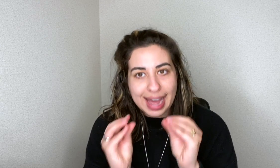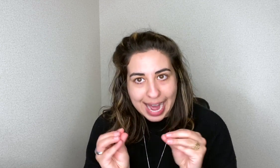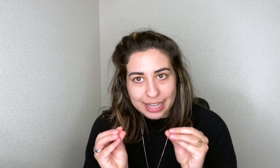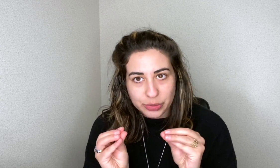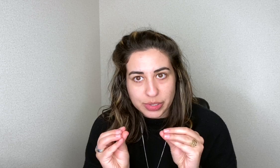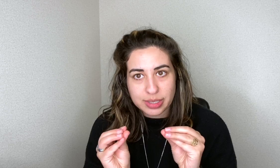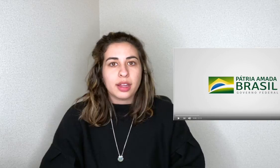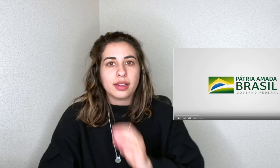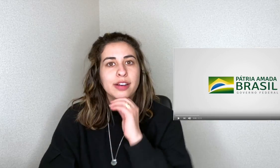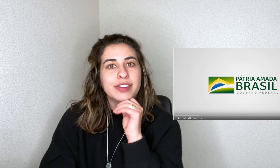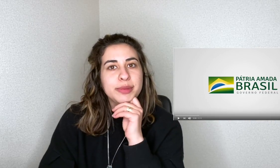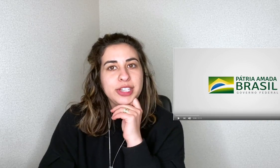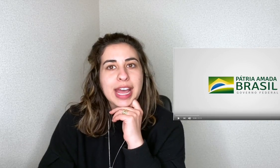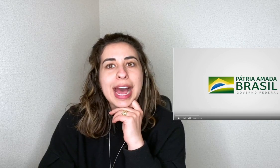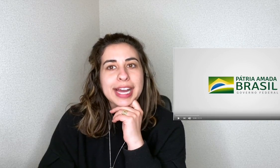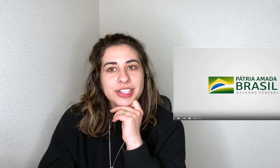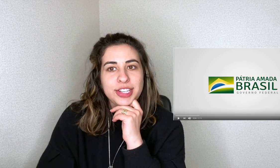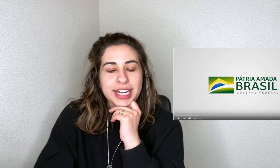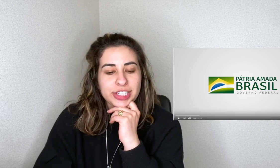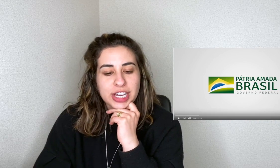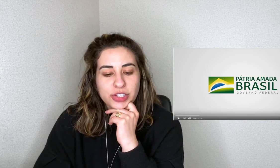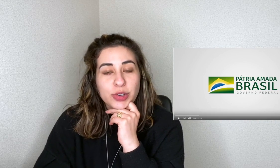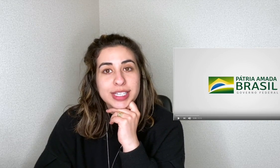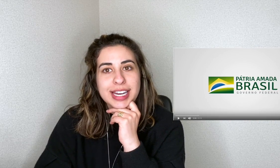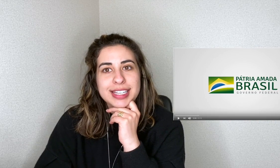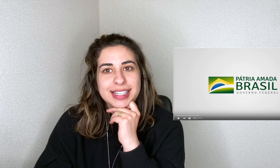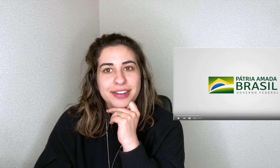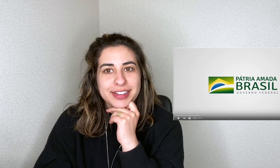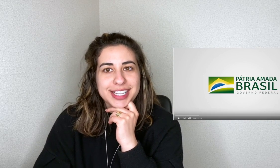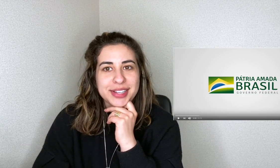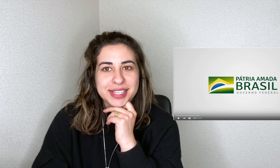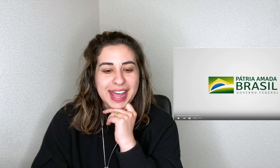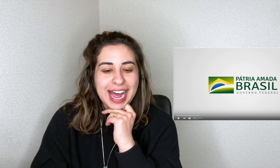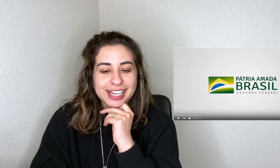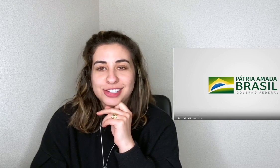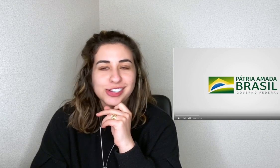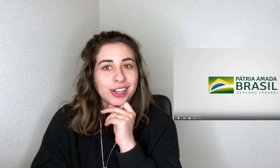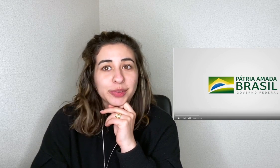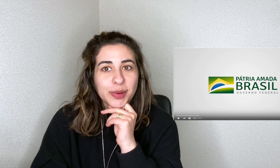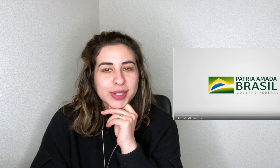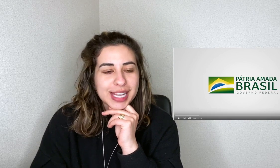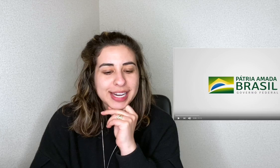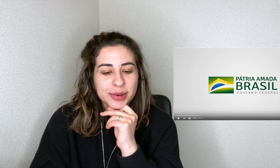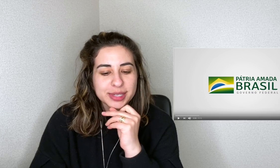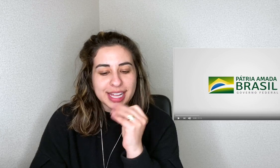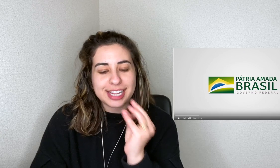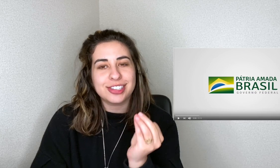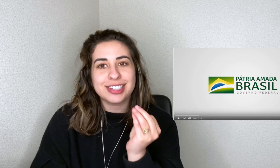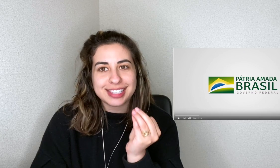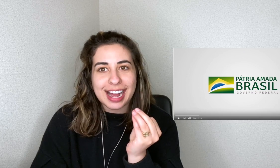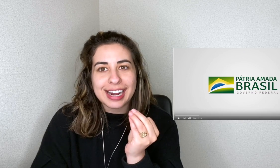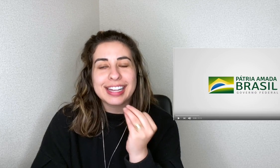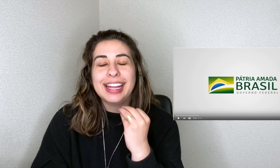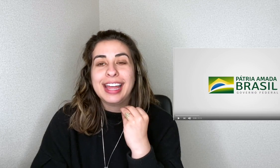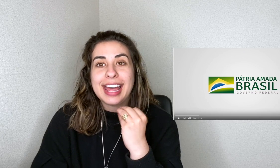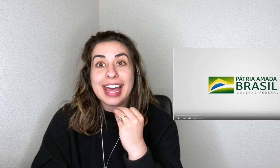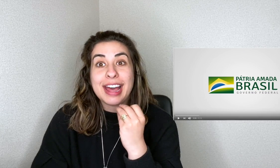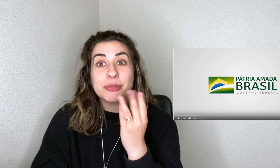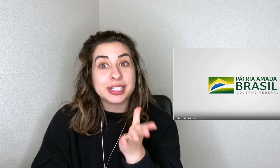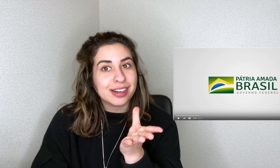estão errados. Então vamos de react, né, gente? Eu gostaria de estar fazendo esse react? Não, não gostaria. Eu gostaria de